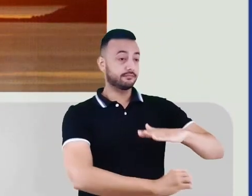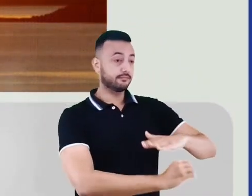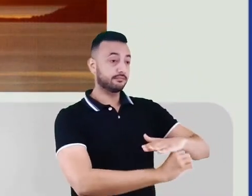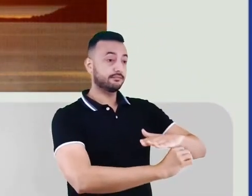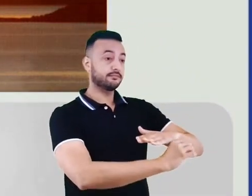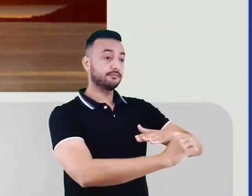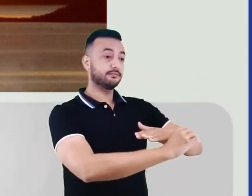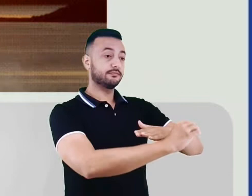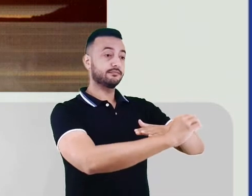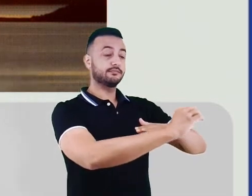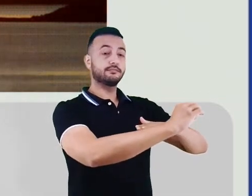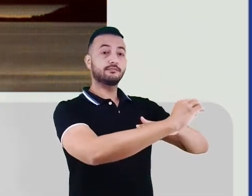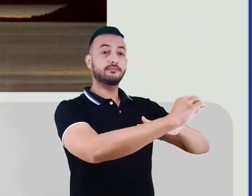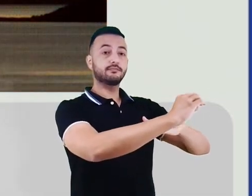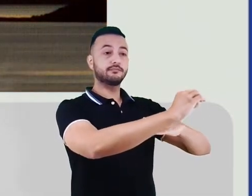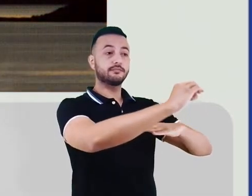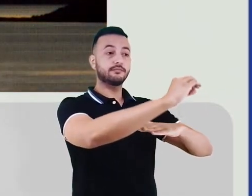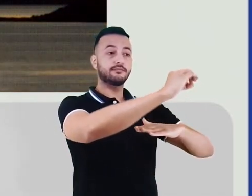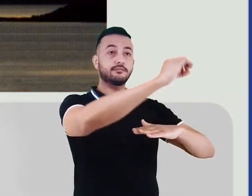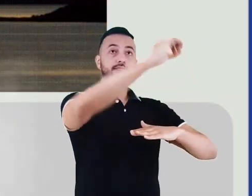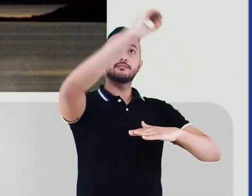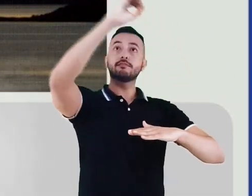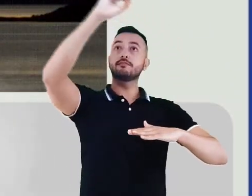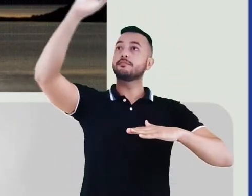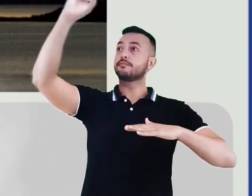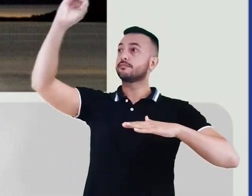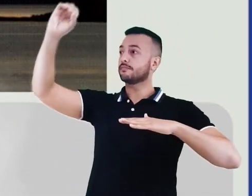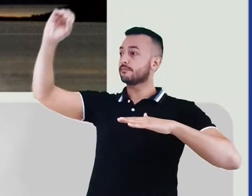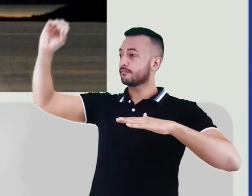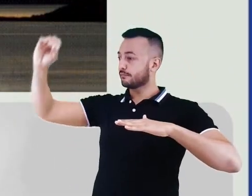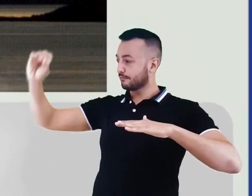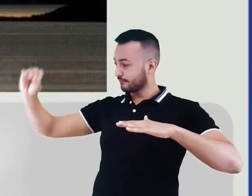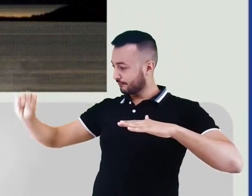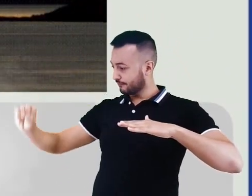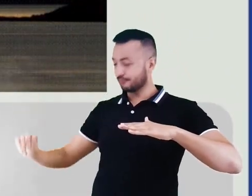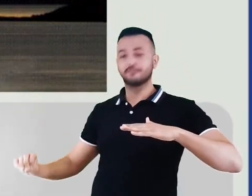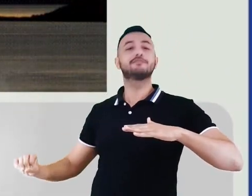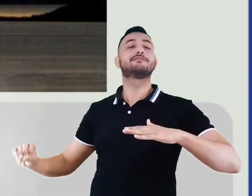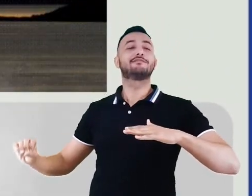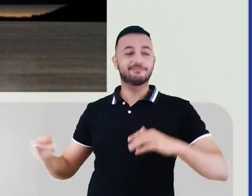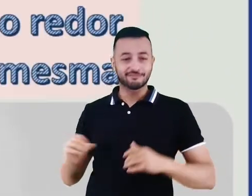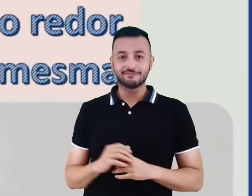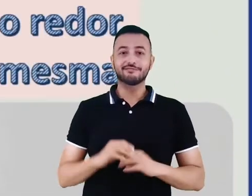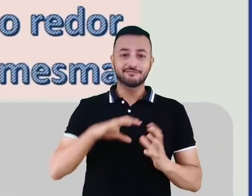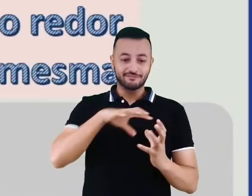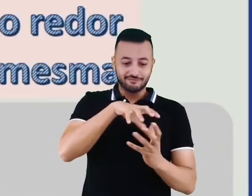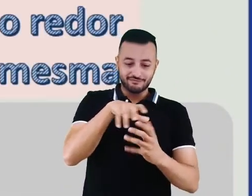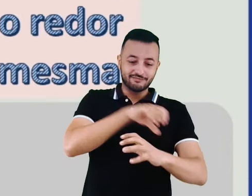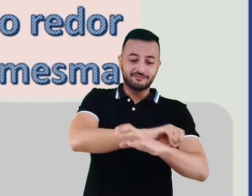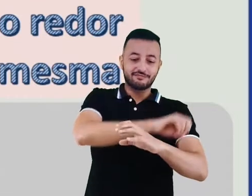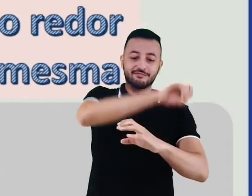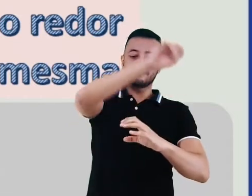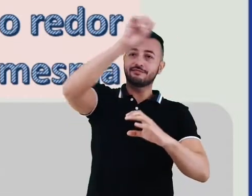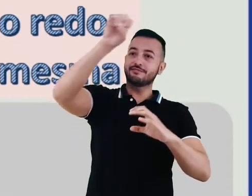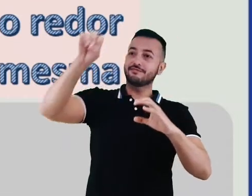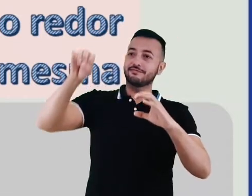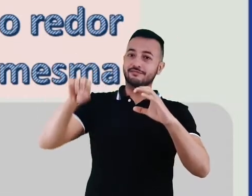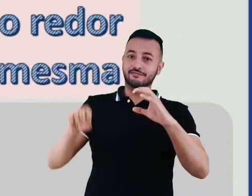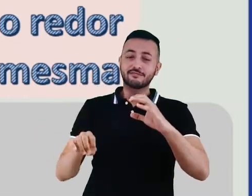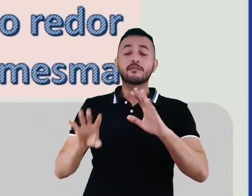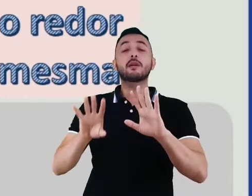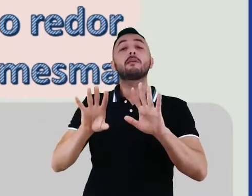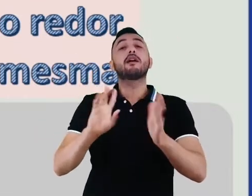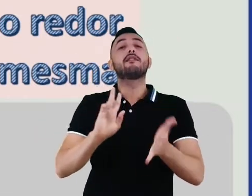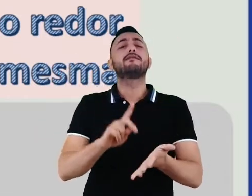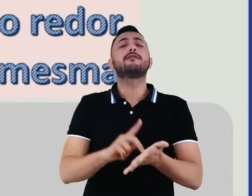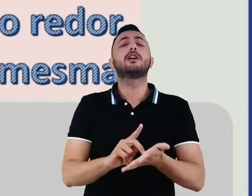do planeta e quando ele se põe em outra parte do planeta. Na verdade, é a